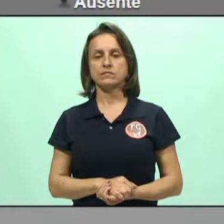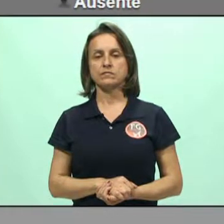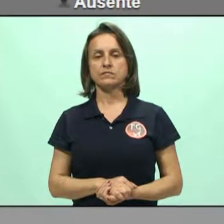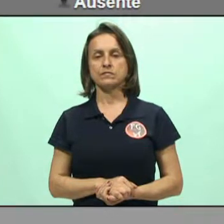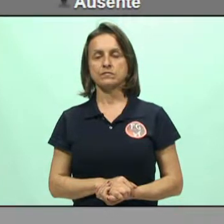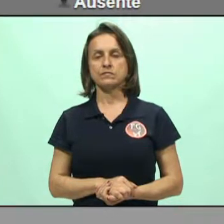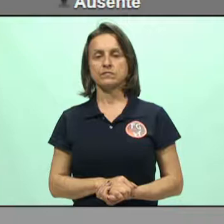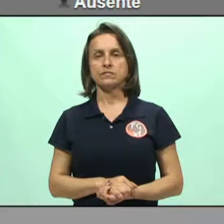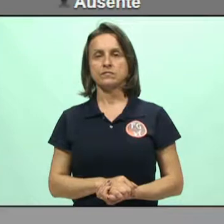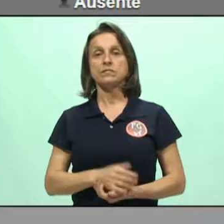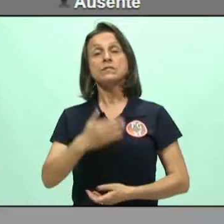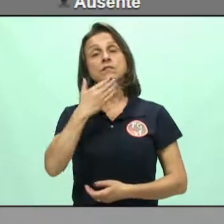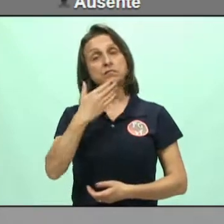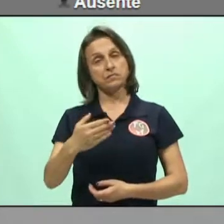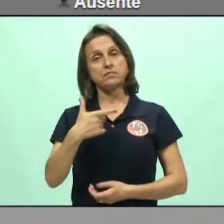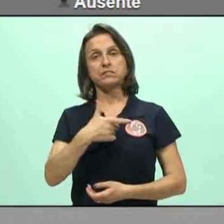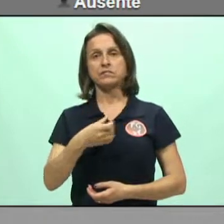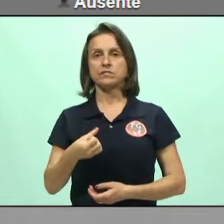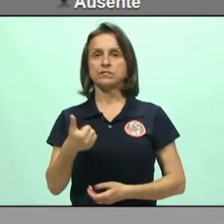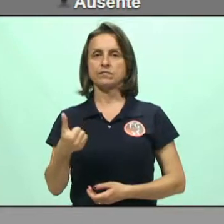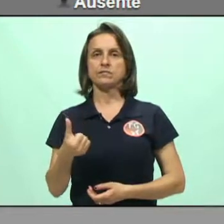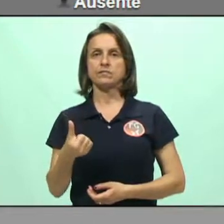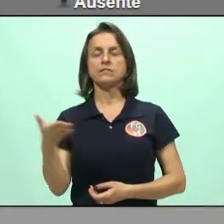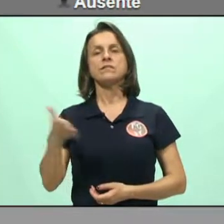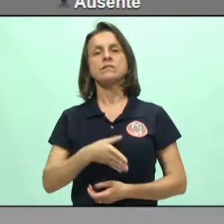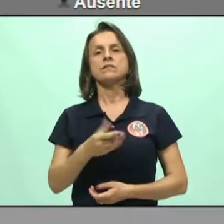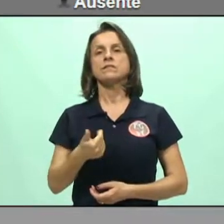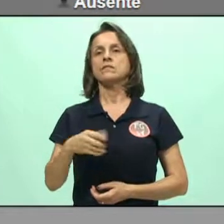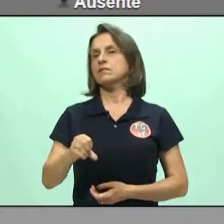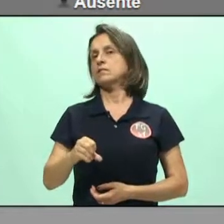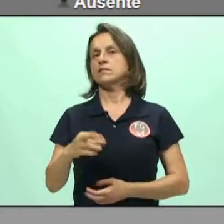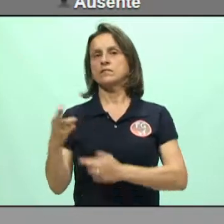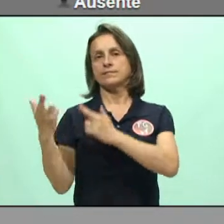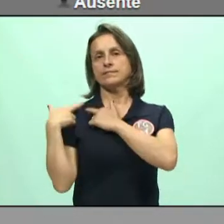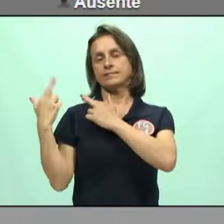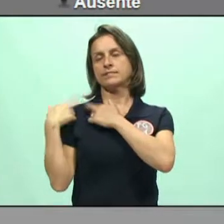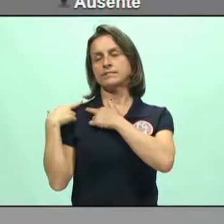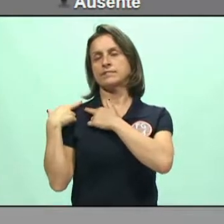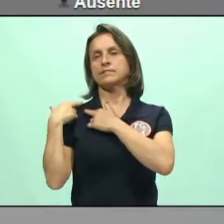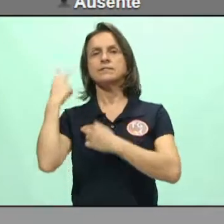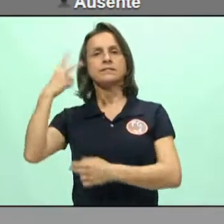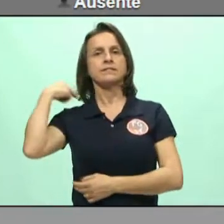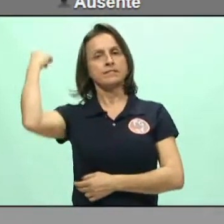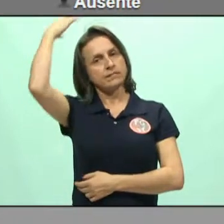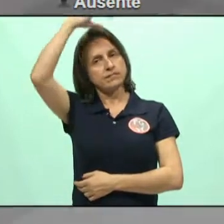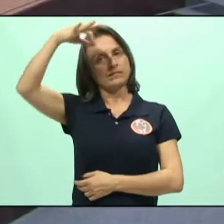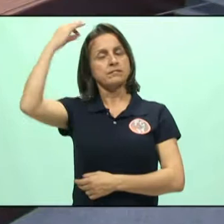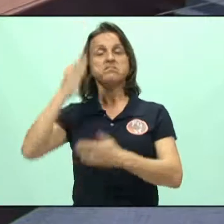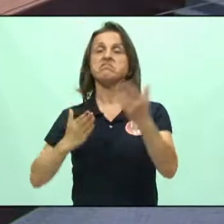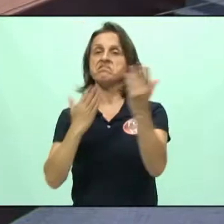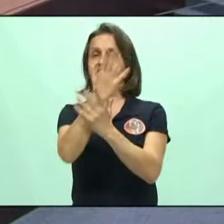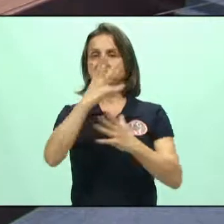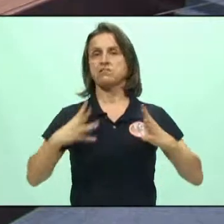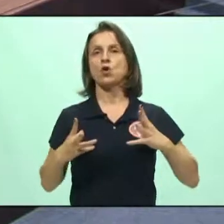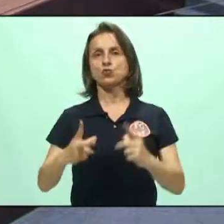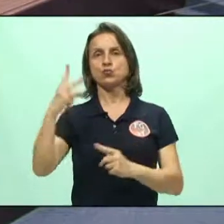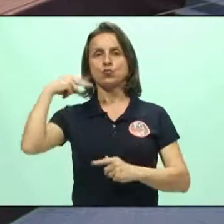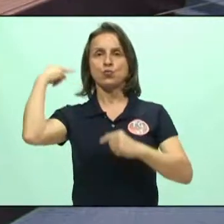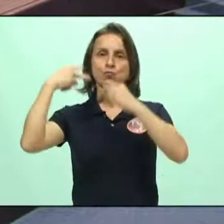o requerimento 206 bairro 2019 de autoria do vereador Paulo a mãe foi aprovado por todos os vereadores